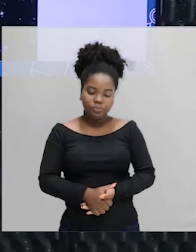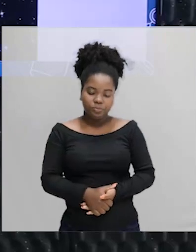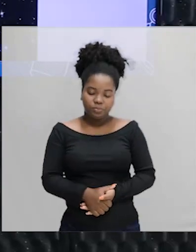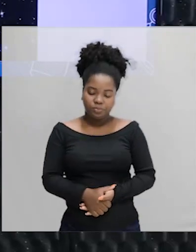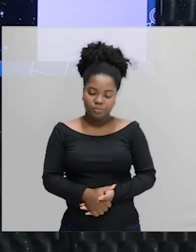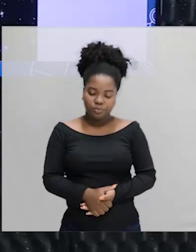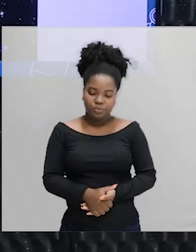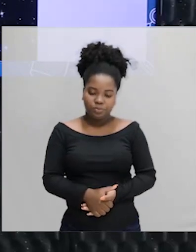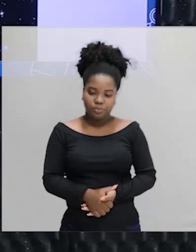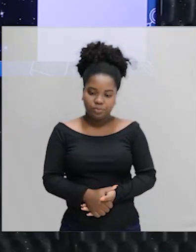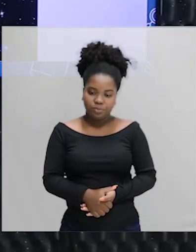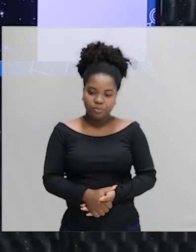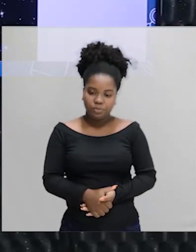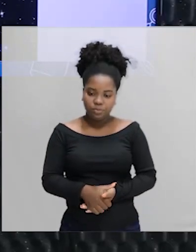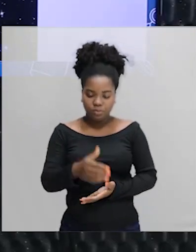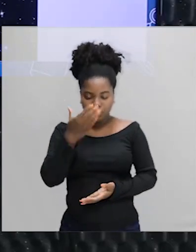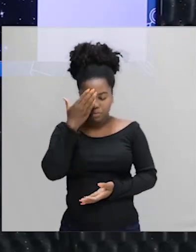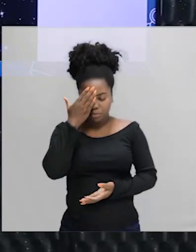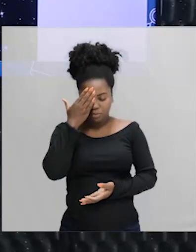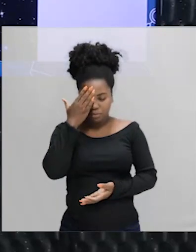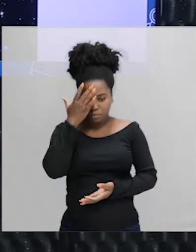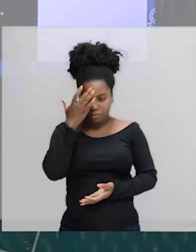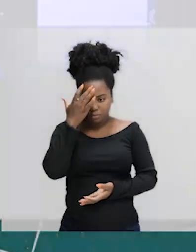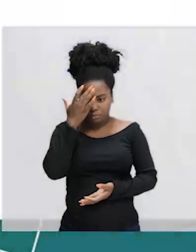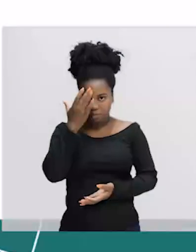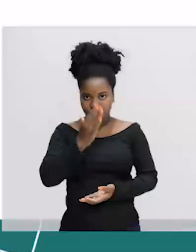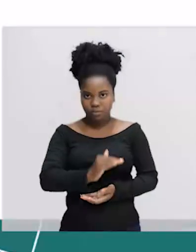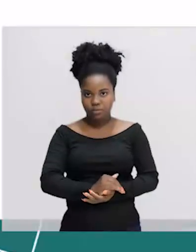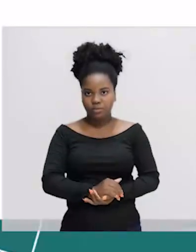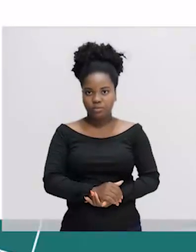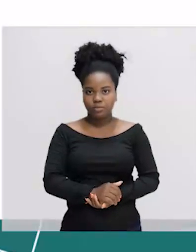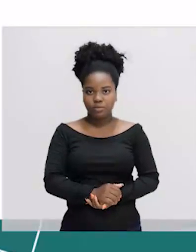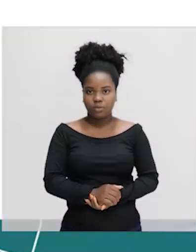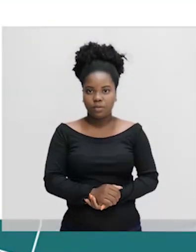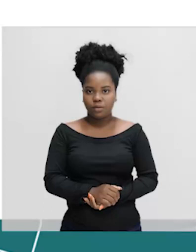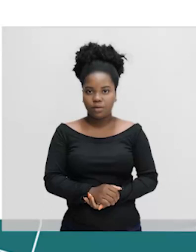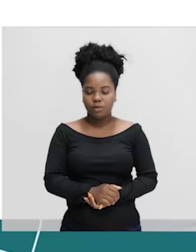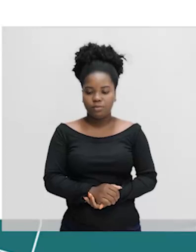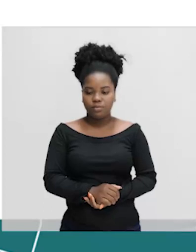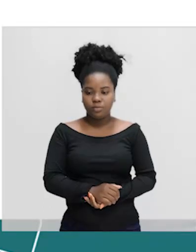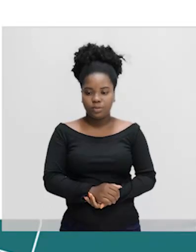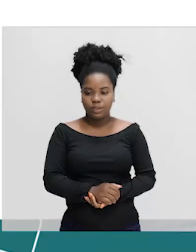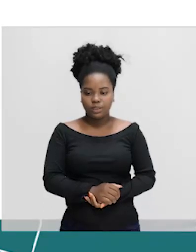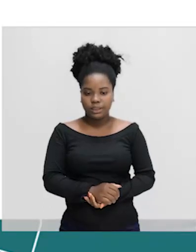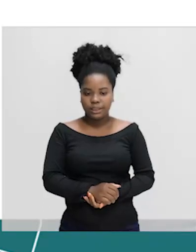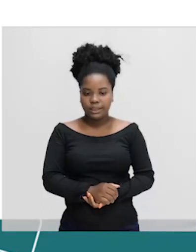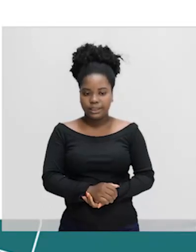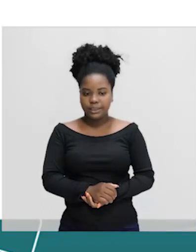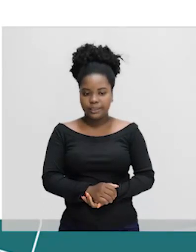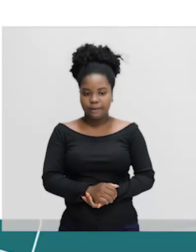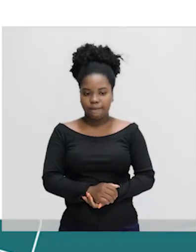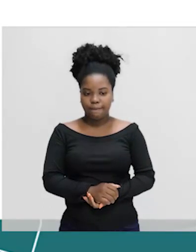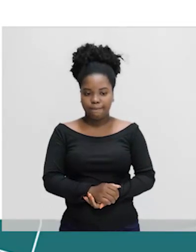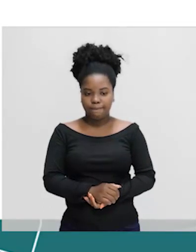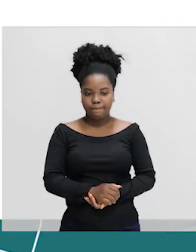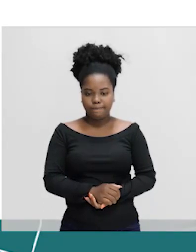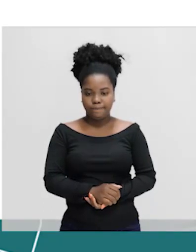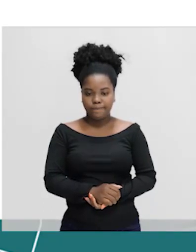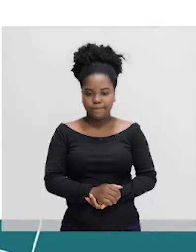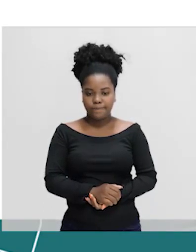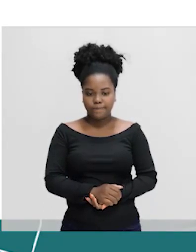estágios semelhantes aos seres vivos, ok? Elas nascem, vivem e morrem, ok? O ciclo natural da natureza,